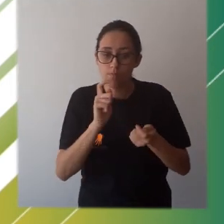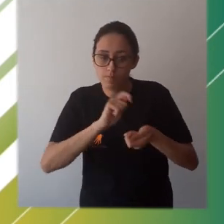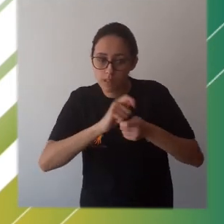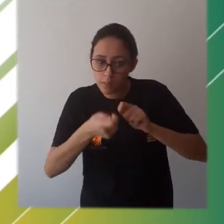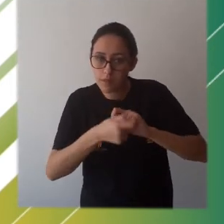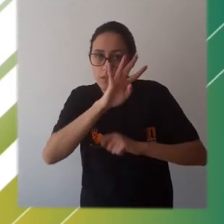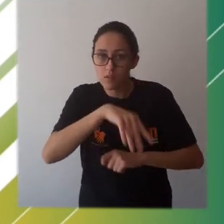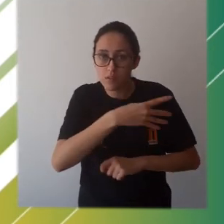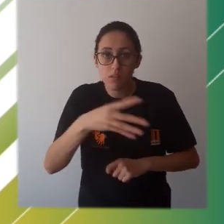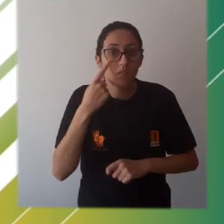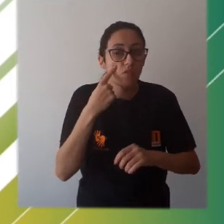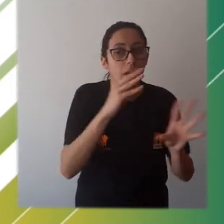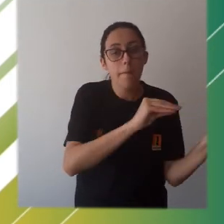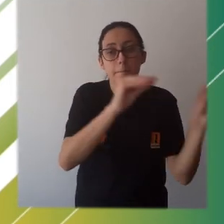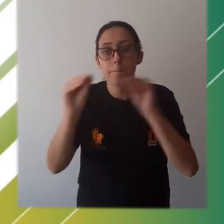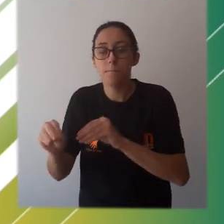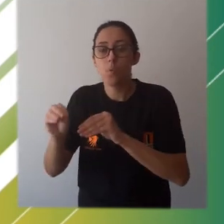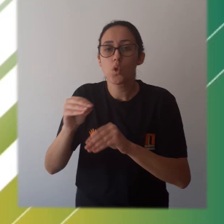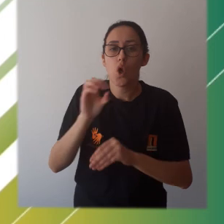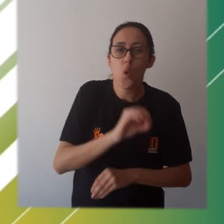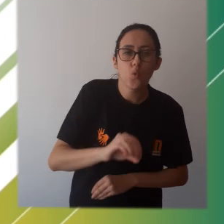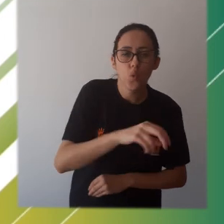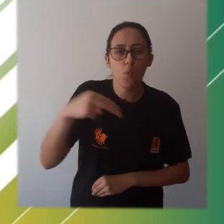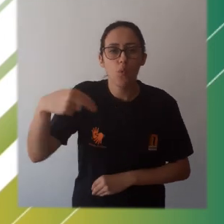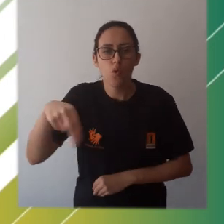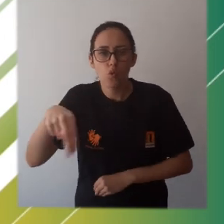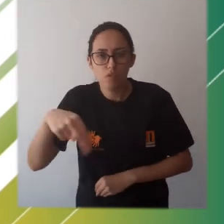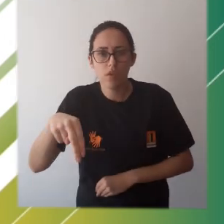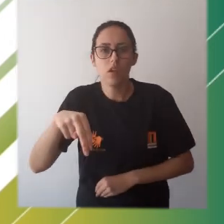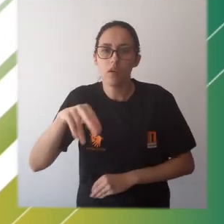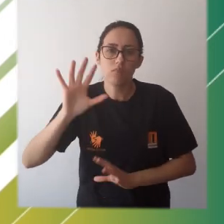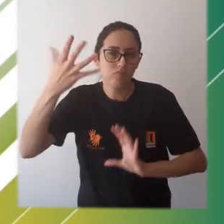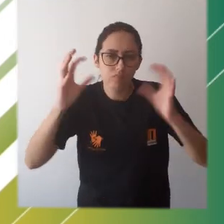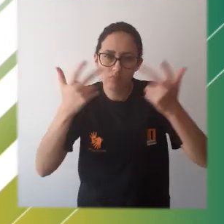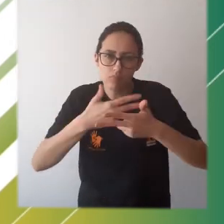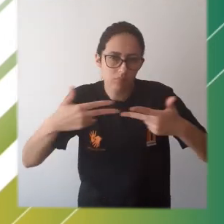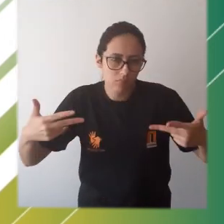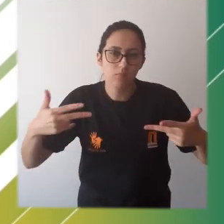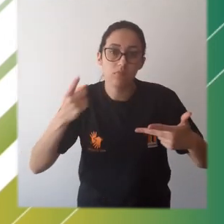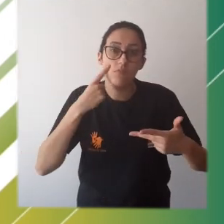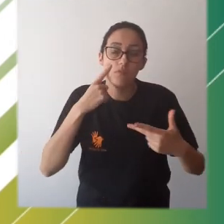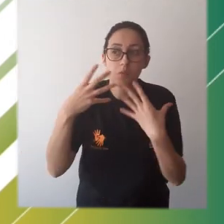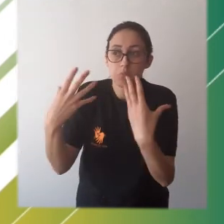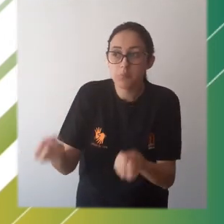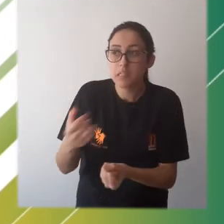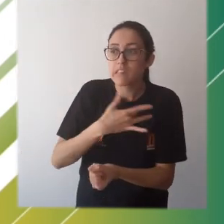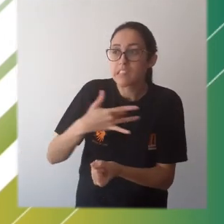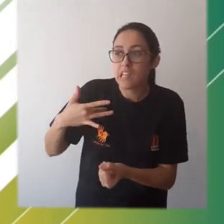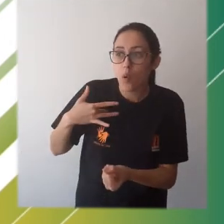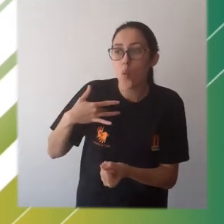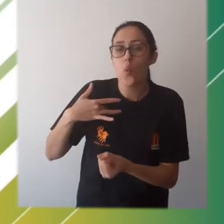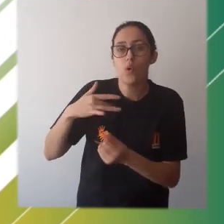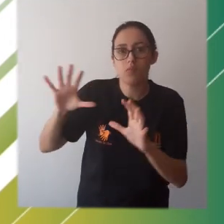readequação do calendário para realizar o evento em novembro, final de outubro, início de novembro. Caso, obviamente, nós tenhamos autorização